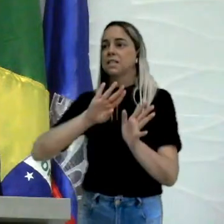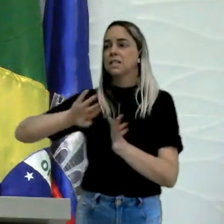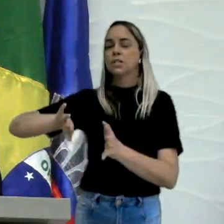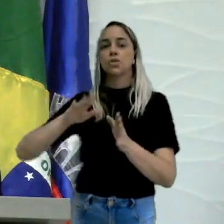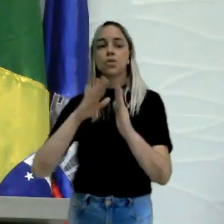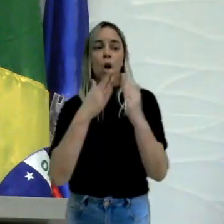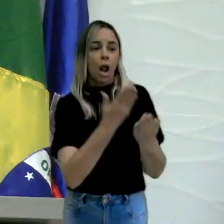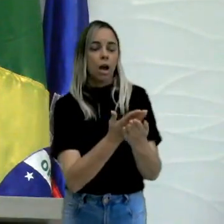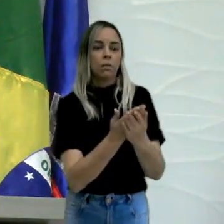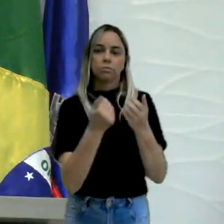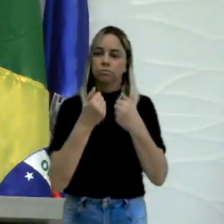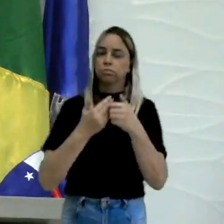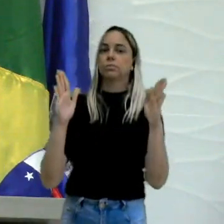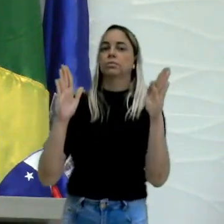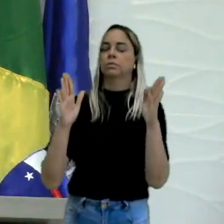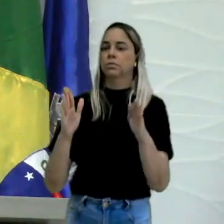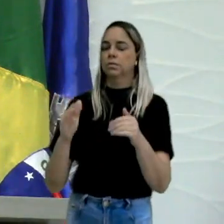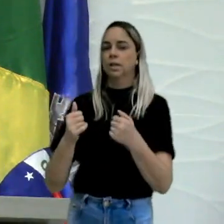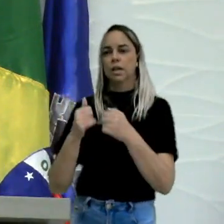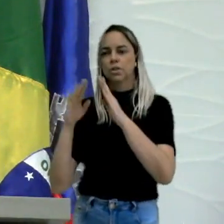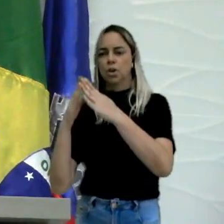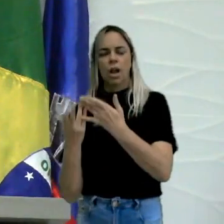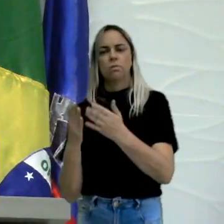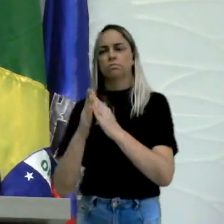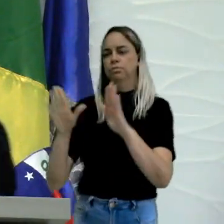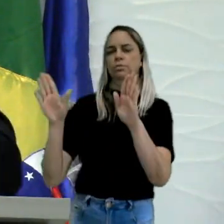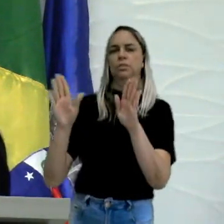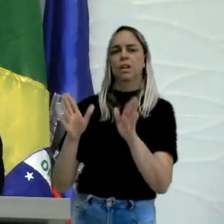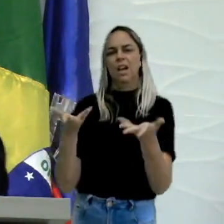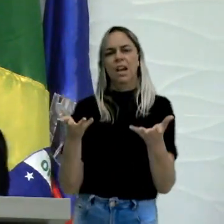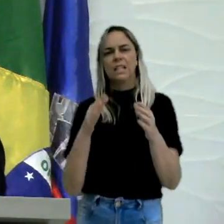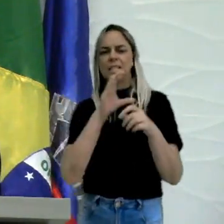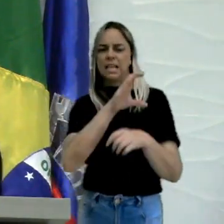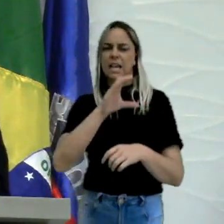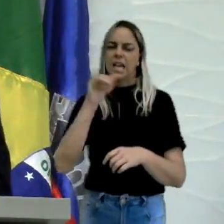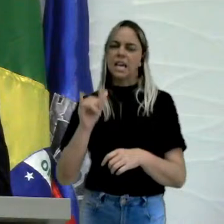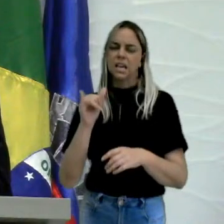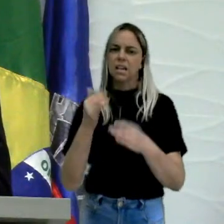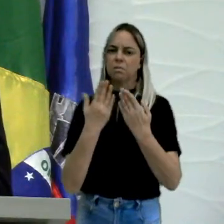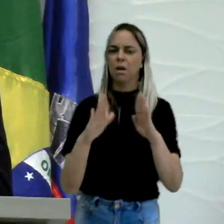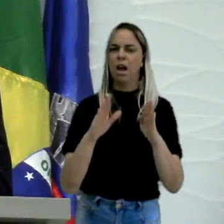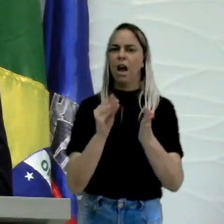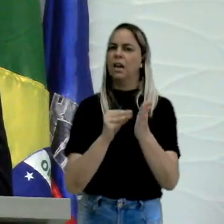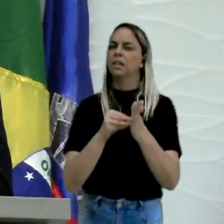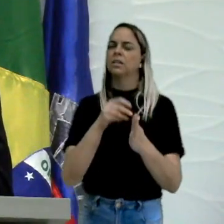que o CCI não reabriu? E por que o CCI não reabriu?